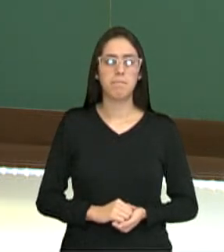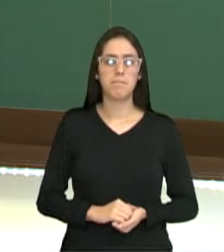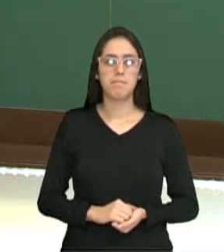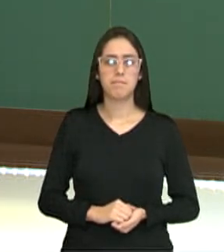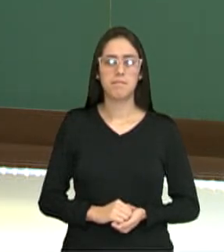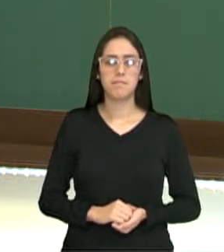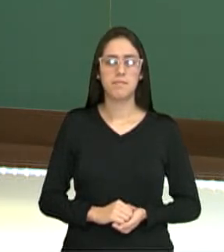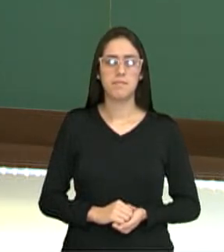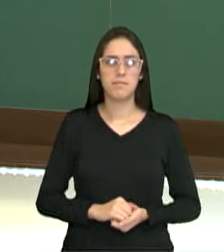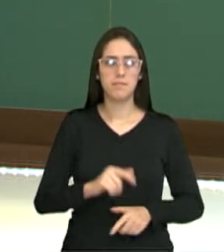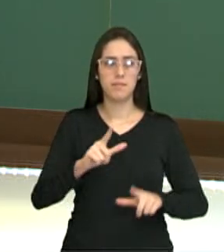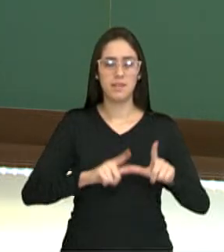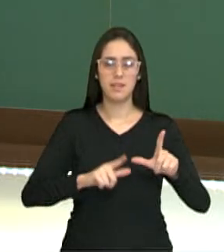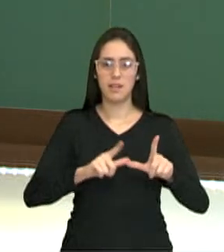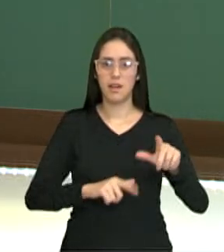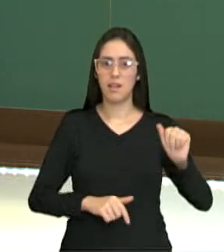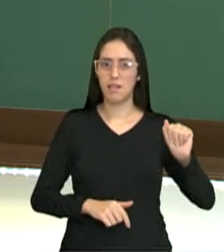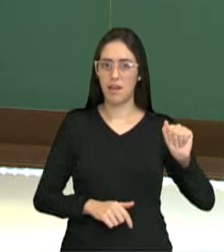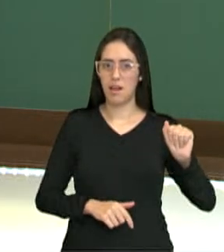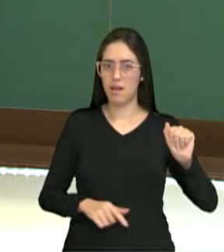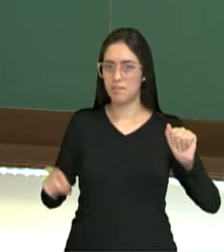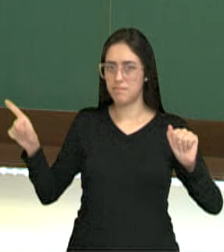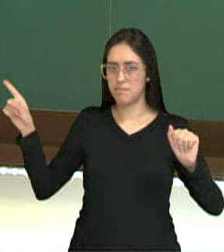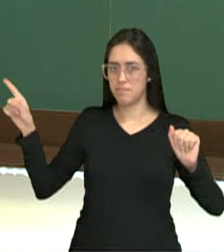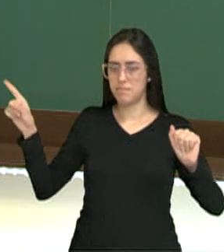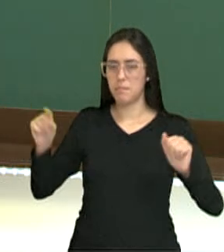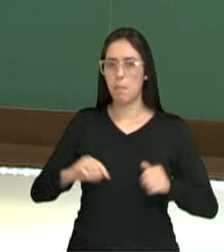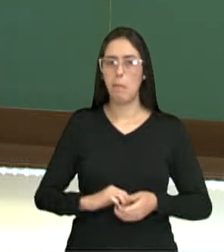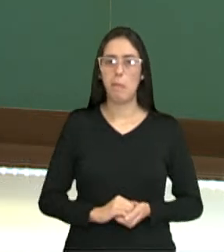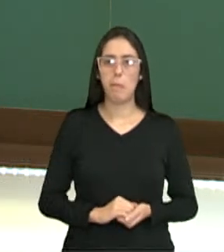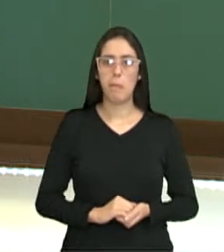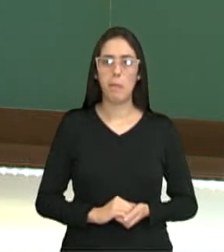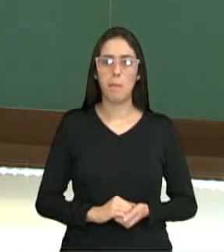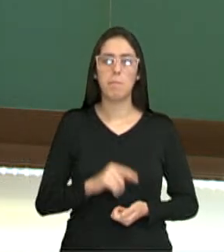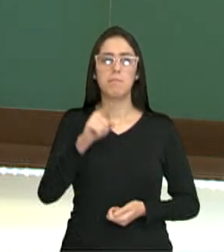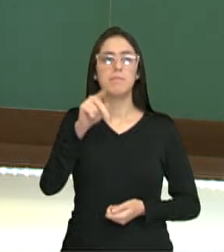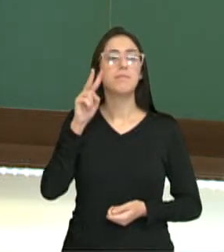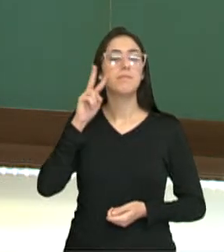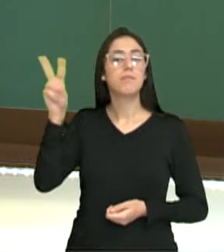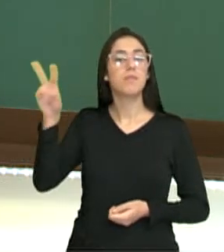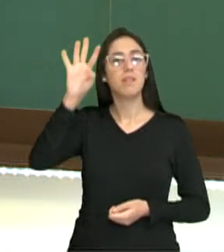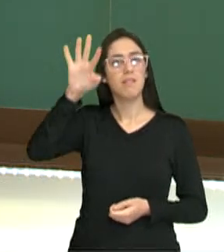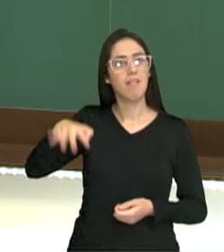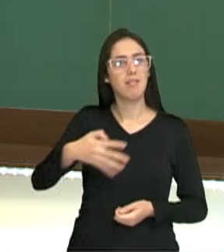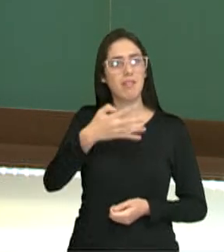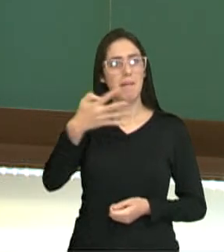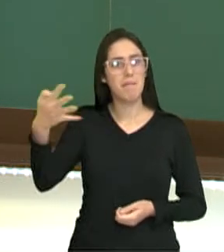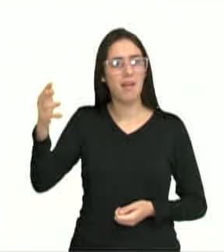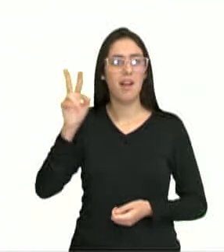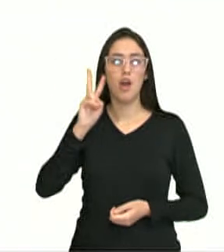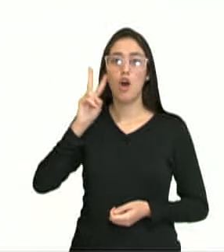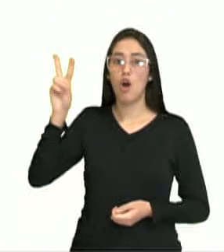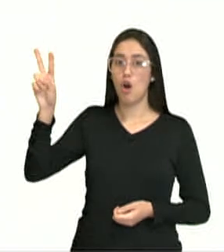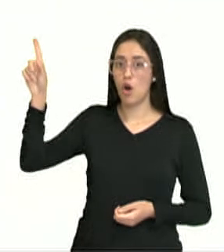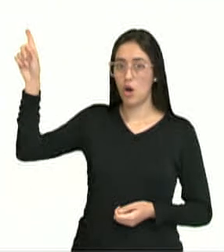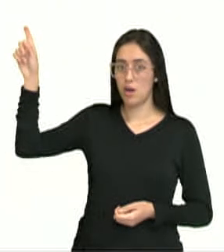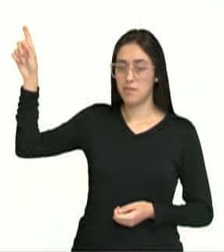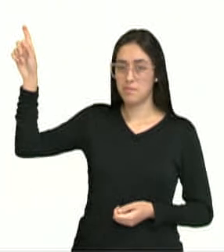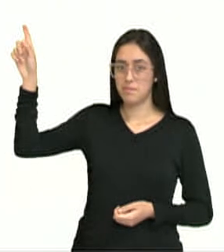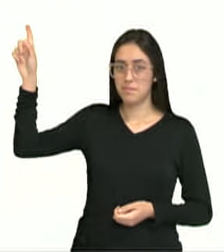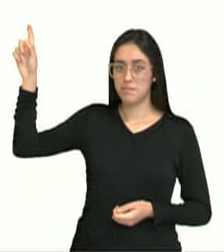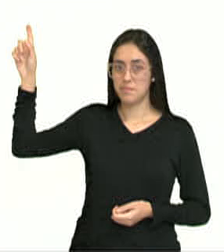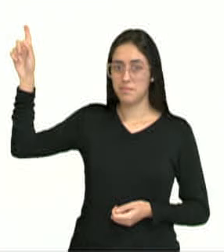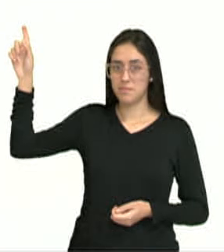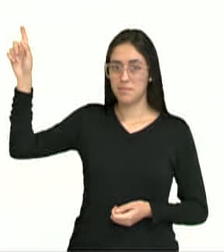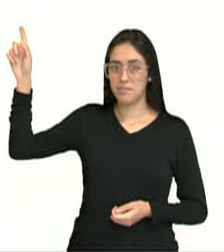el país en la colocación. O que vocês têm que observar aqui, ó? Olha na tabelinha